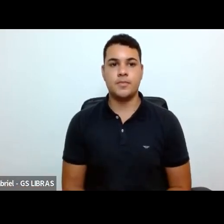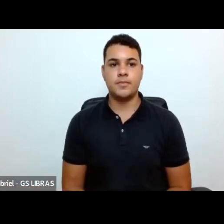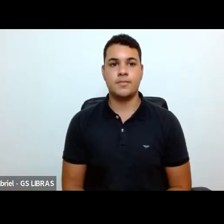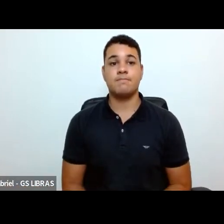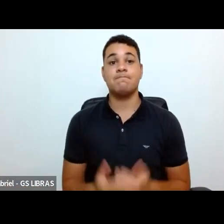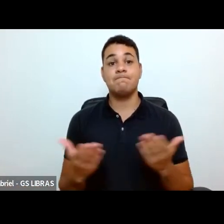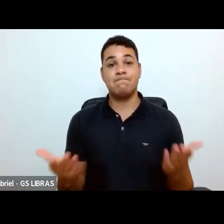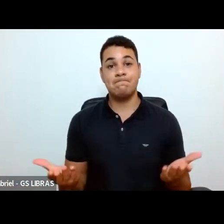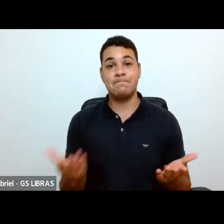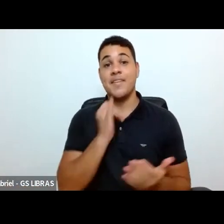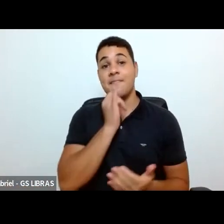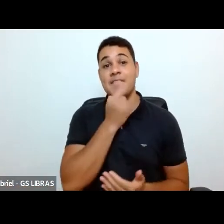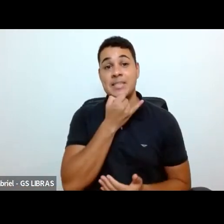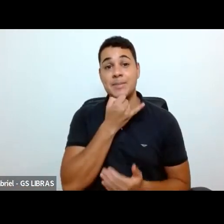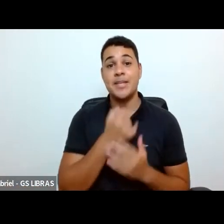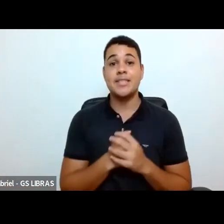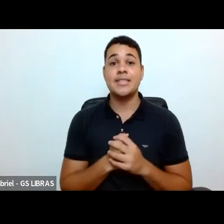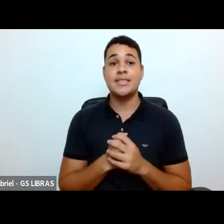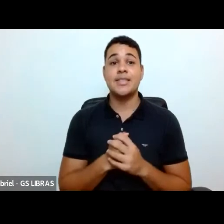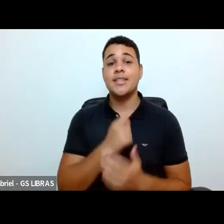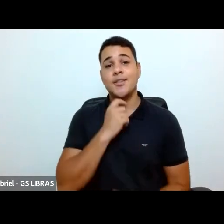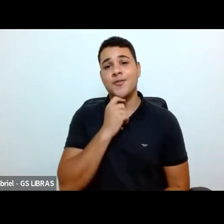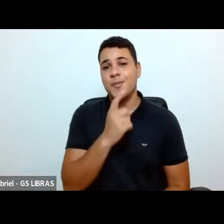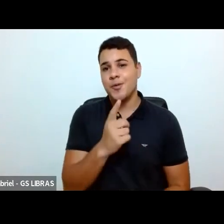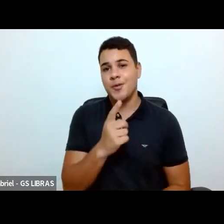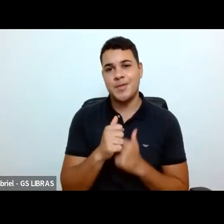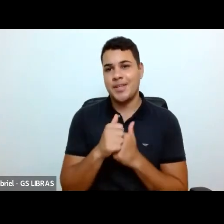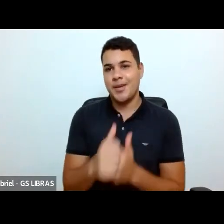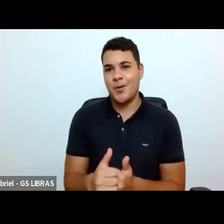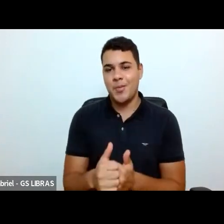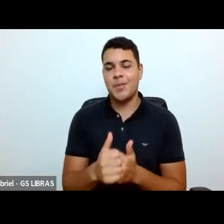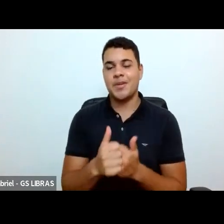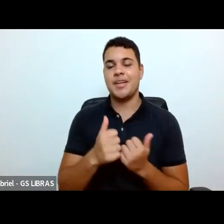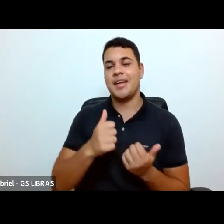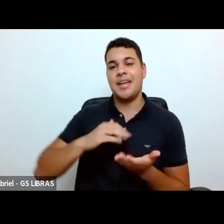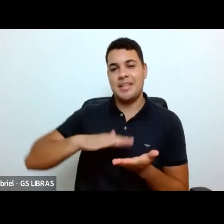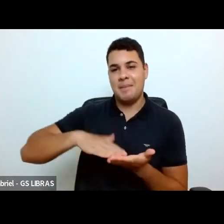pessoal, infelizmente, nós não conseguimos acompanhar a interpretação